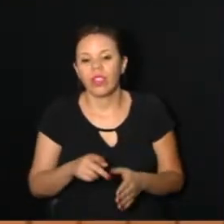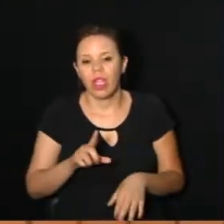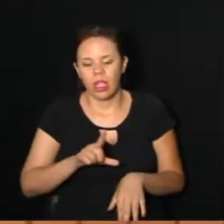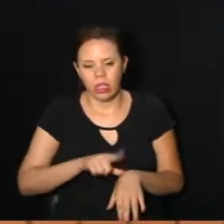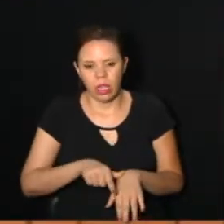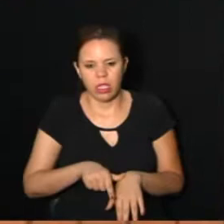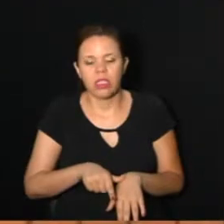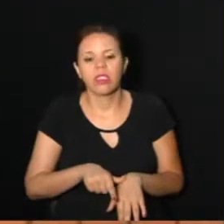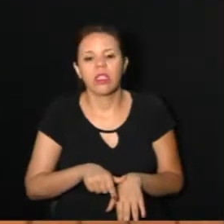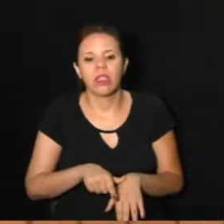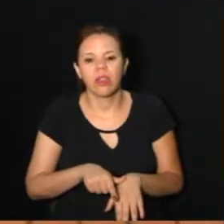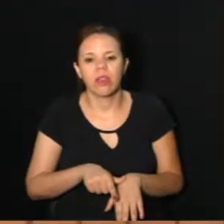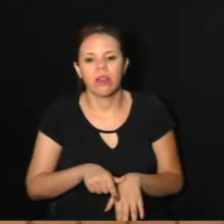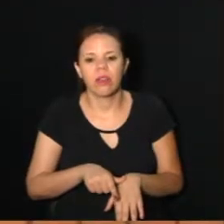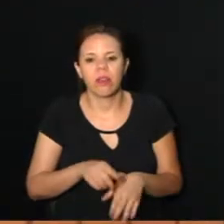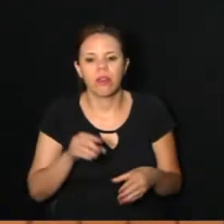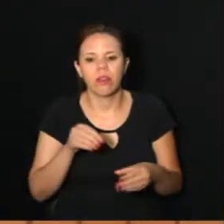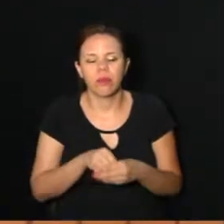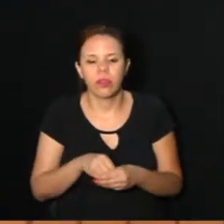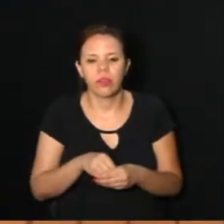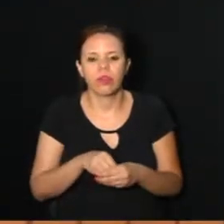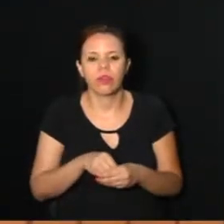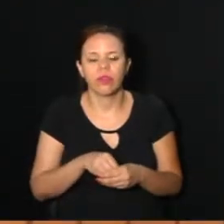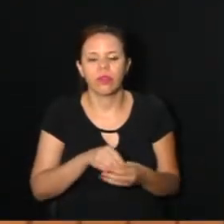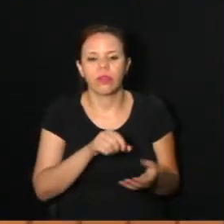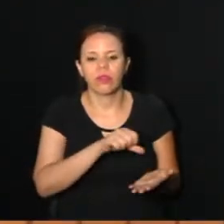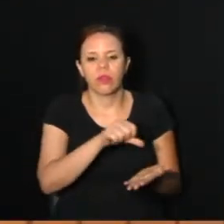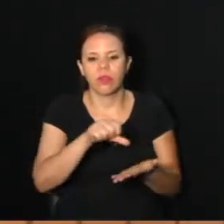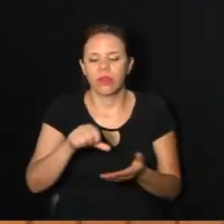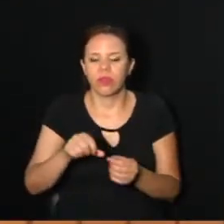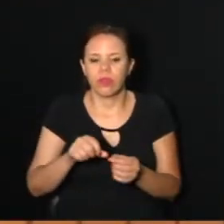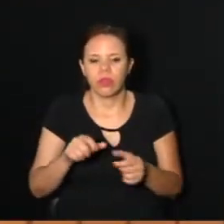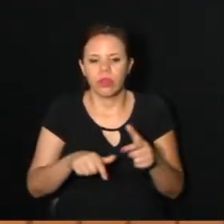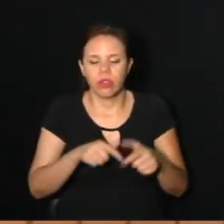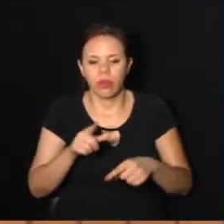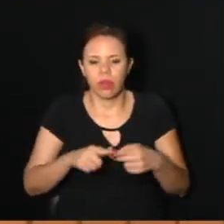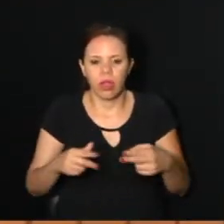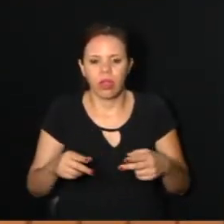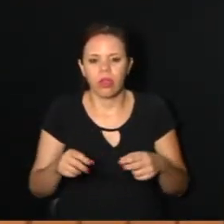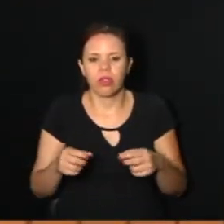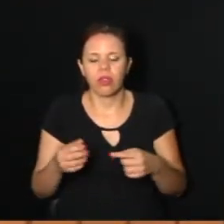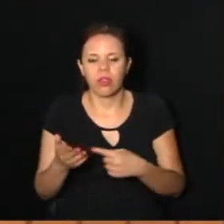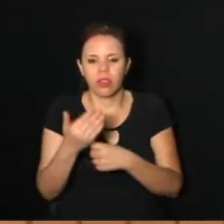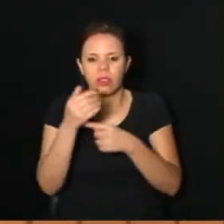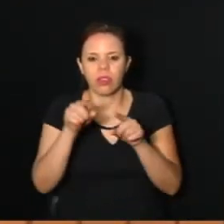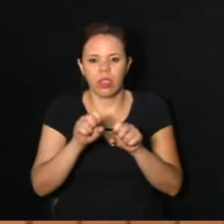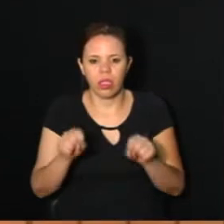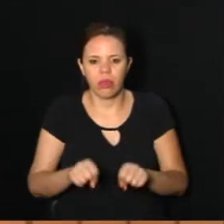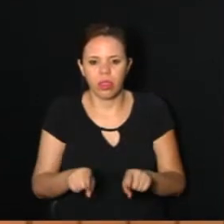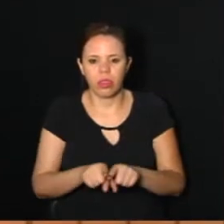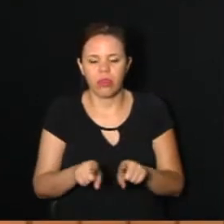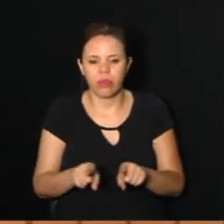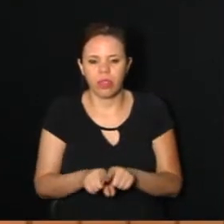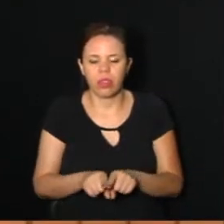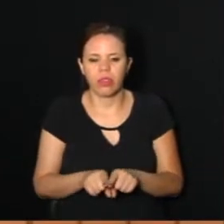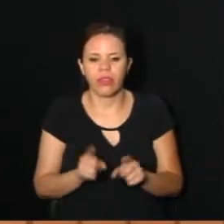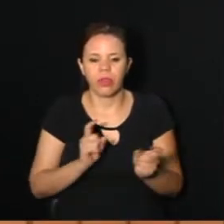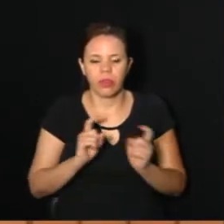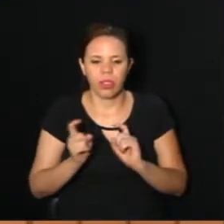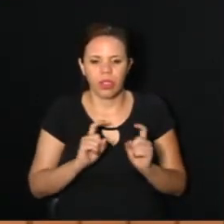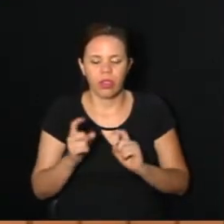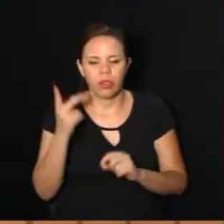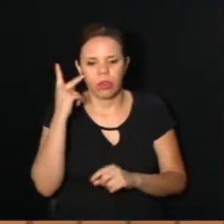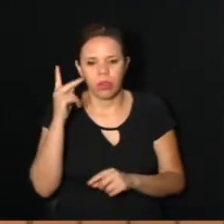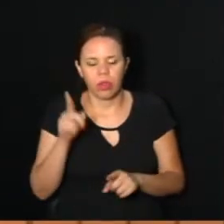atrasamos dentro de uma ferramenta que eu não consigo. Tivemos na IMA, pedimos para a IMA verificar, fizemos reunião com São Paulo, o Carlão acho